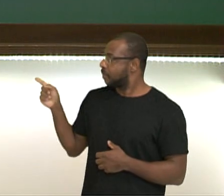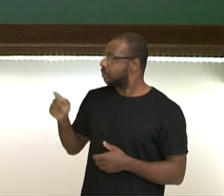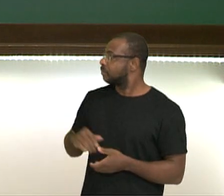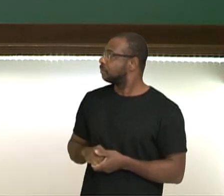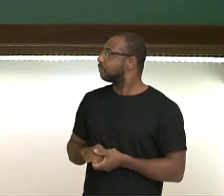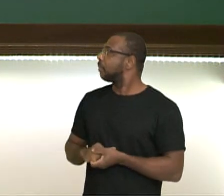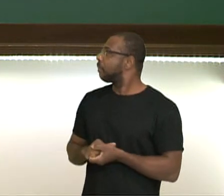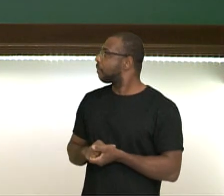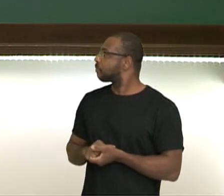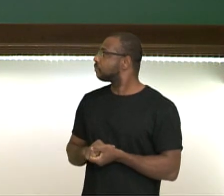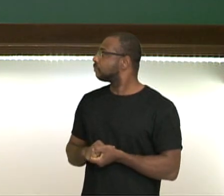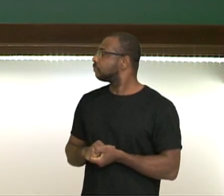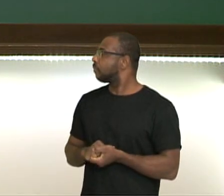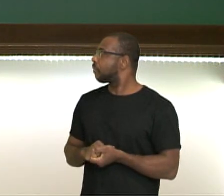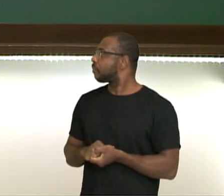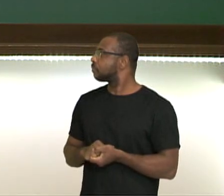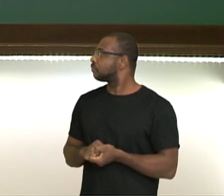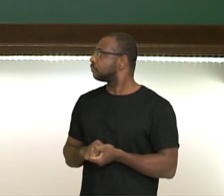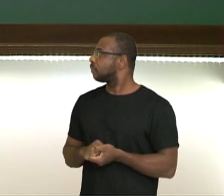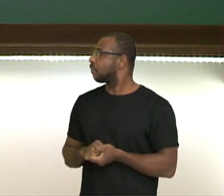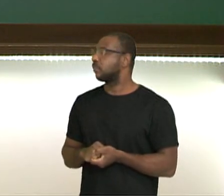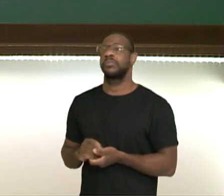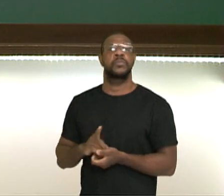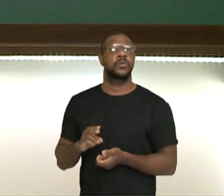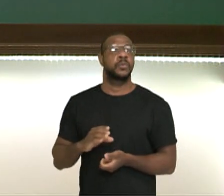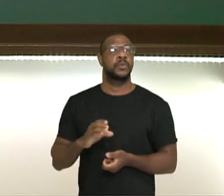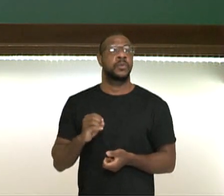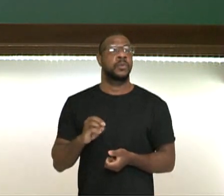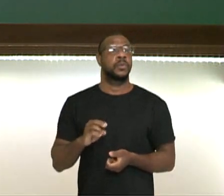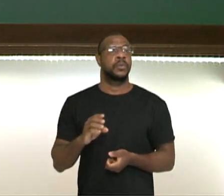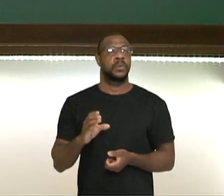essa corda, que chama-se corda indiana.